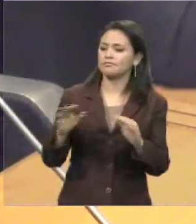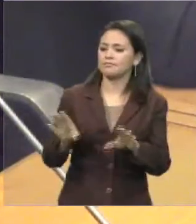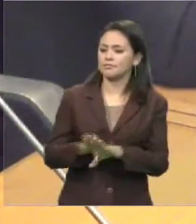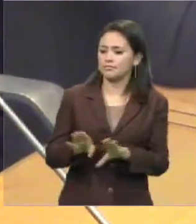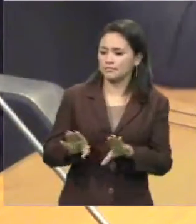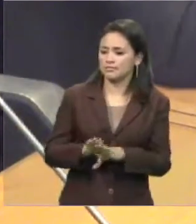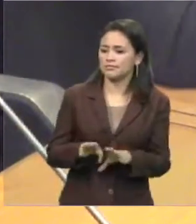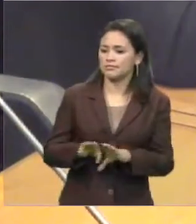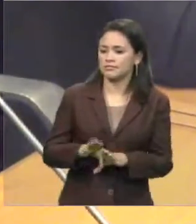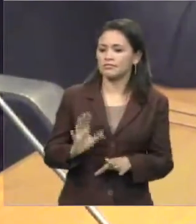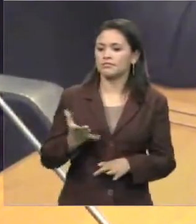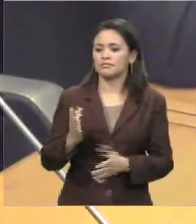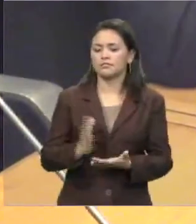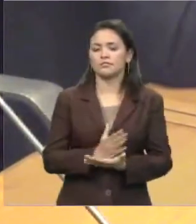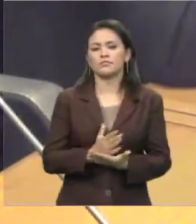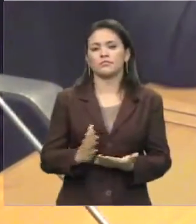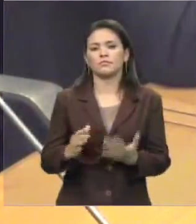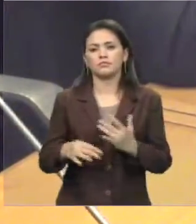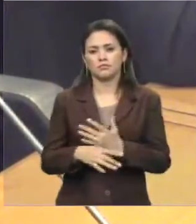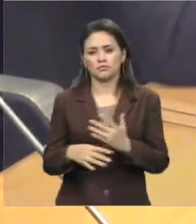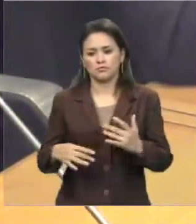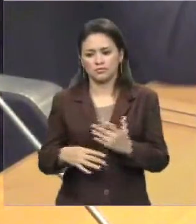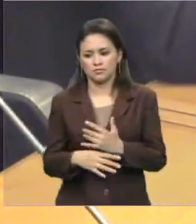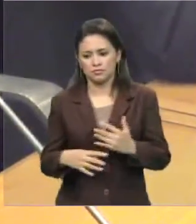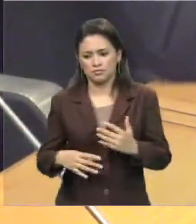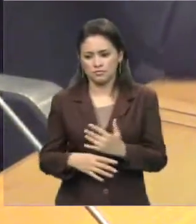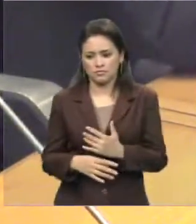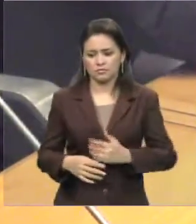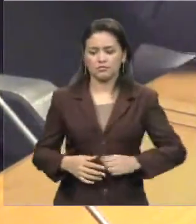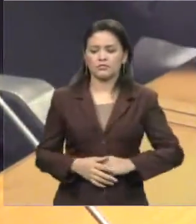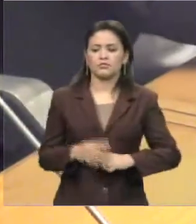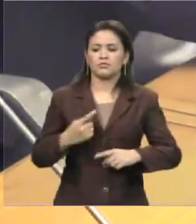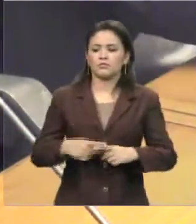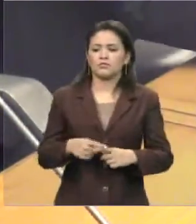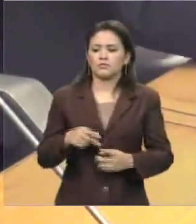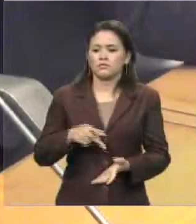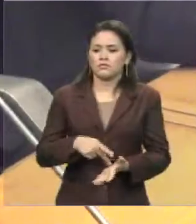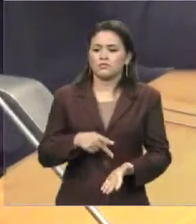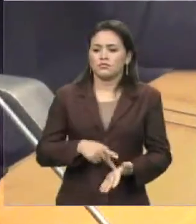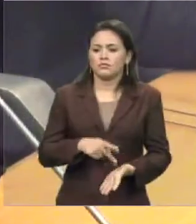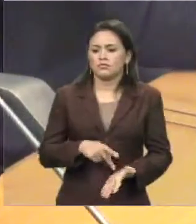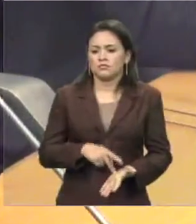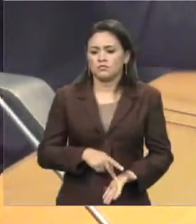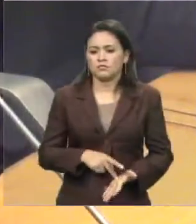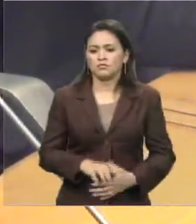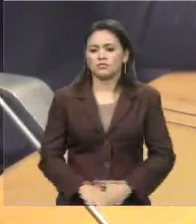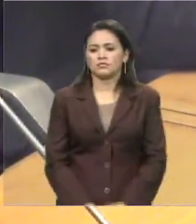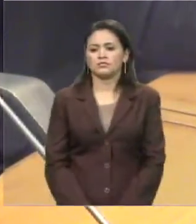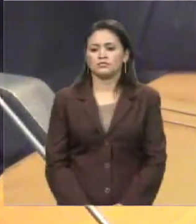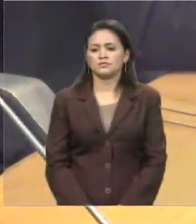algumas cidades nossas, para que realmente de tanta